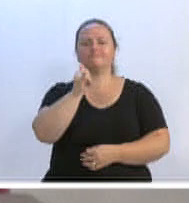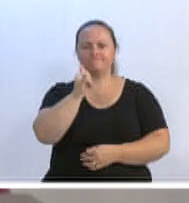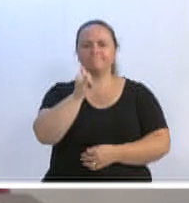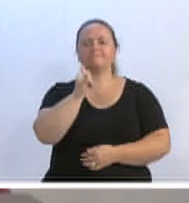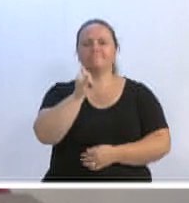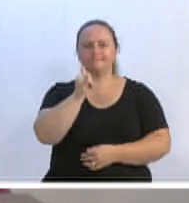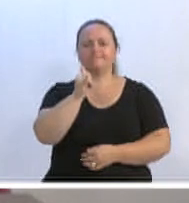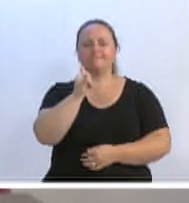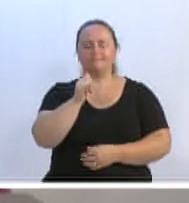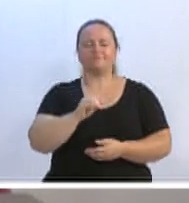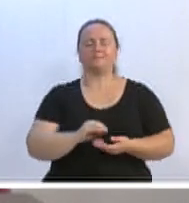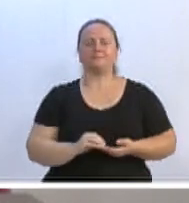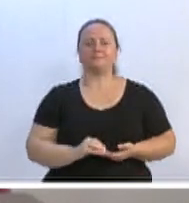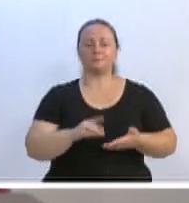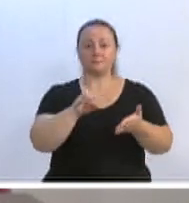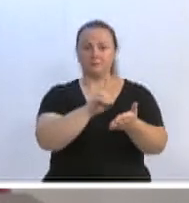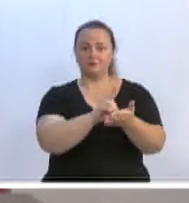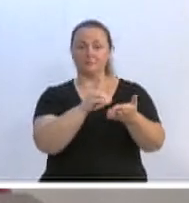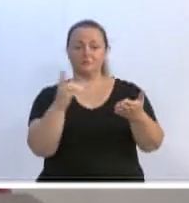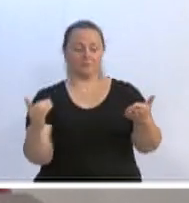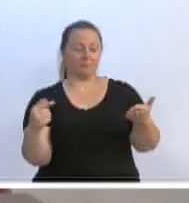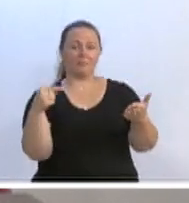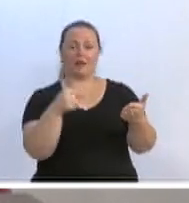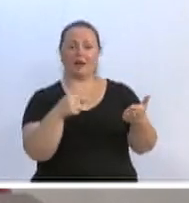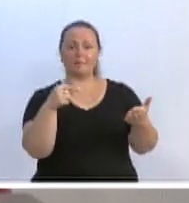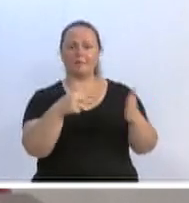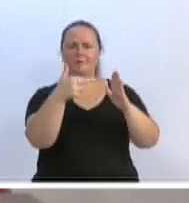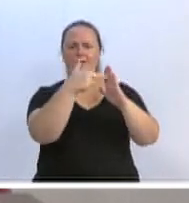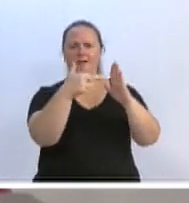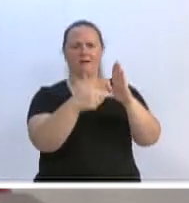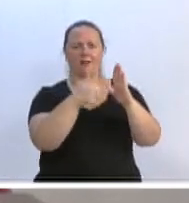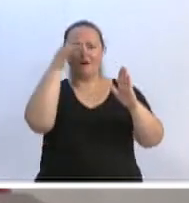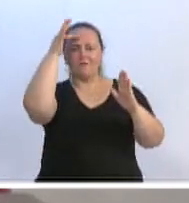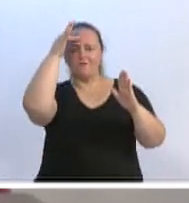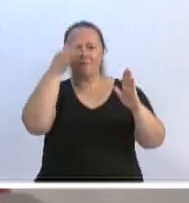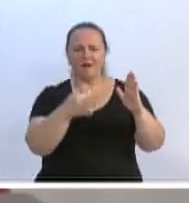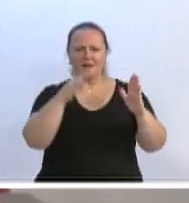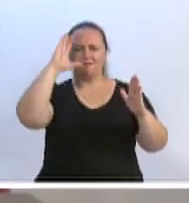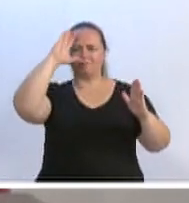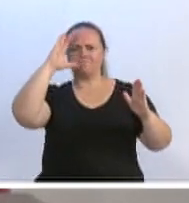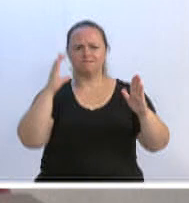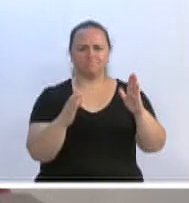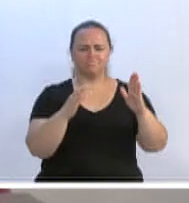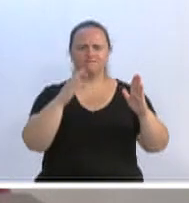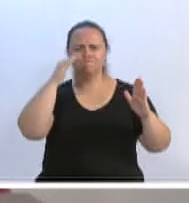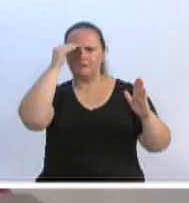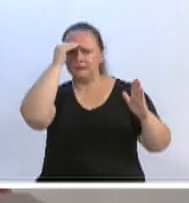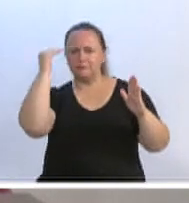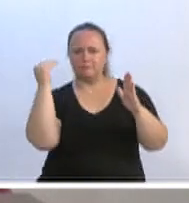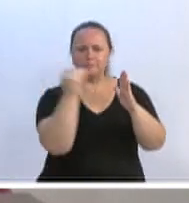Tendo a Bíblia como única regra de fé e prática.